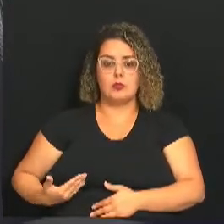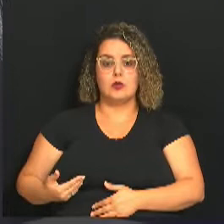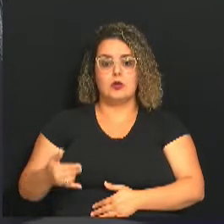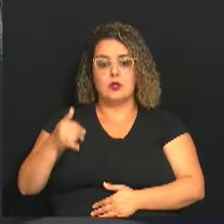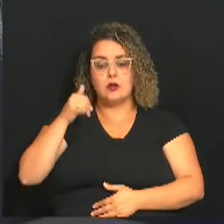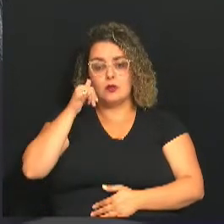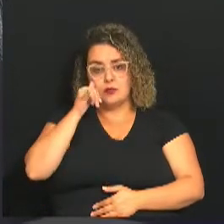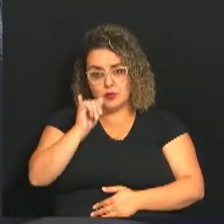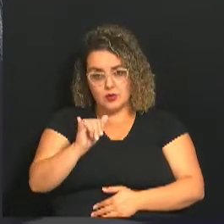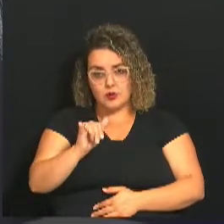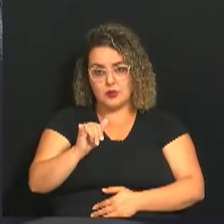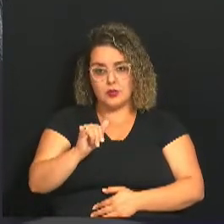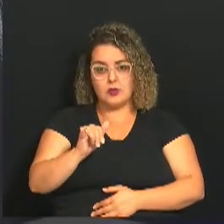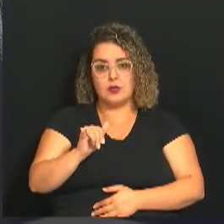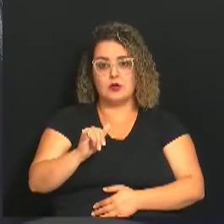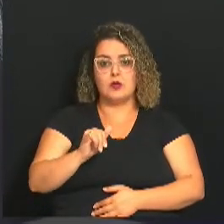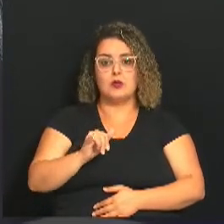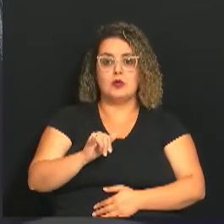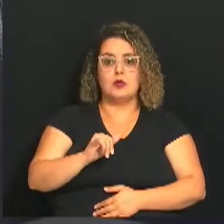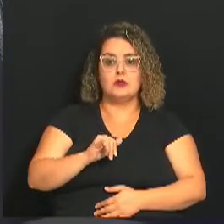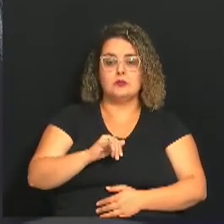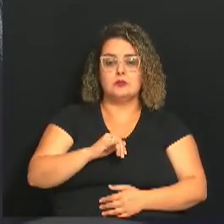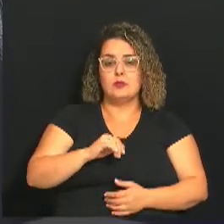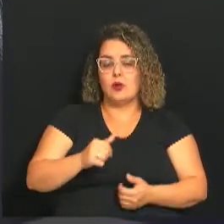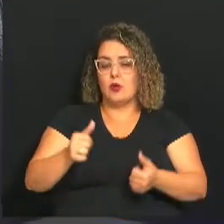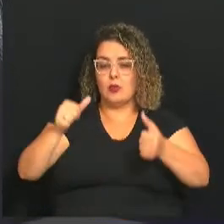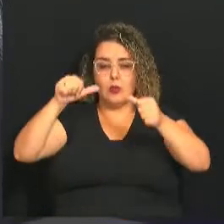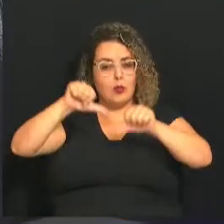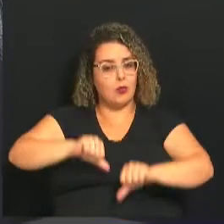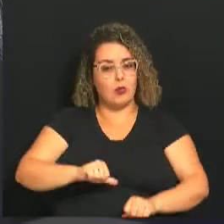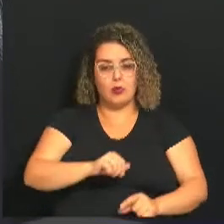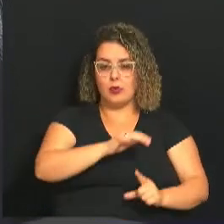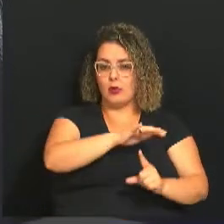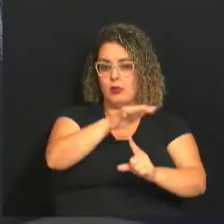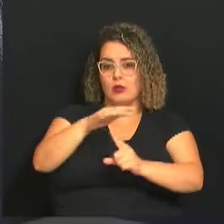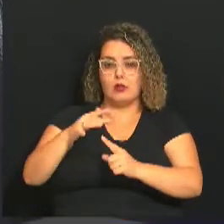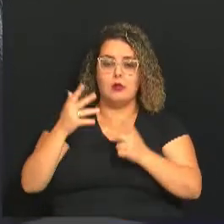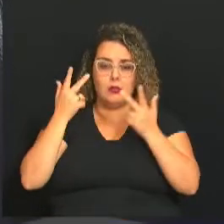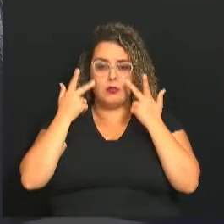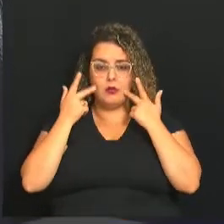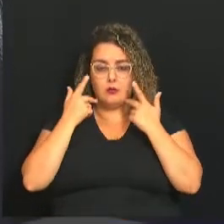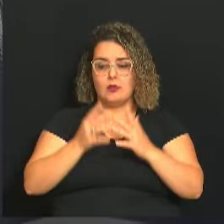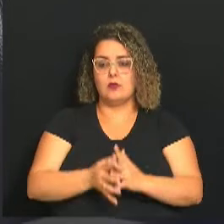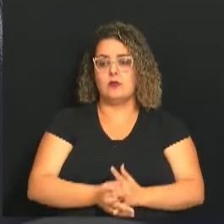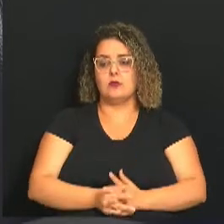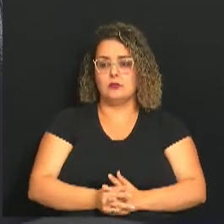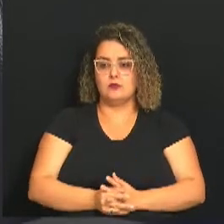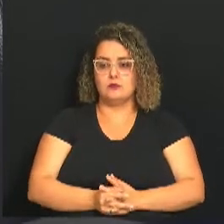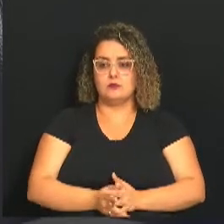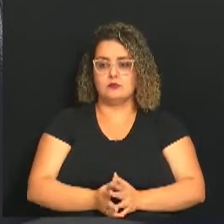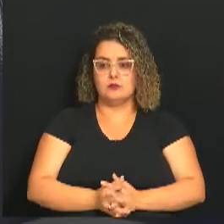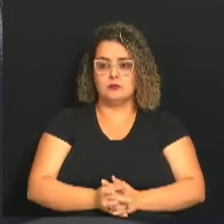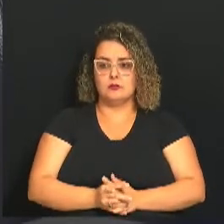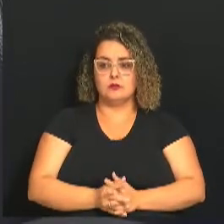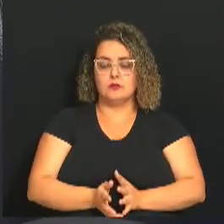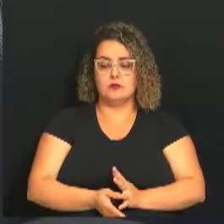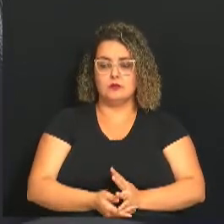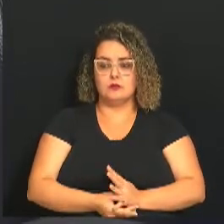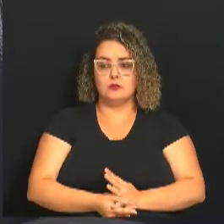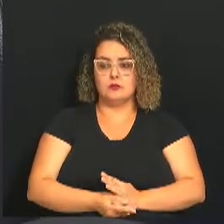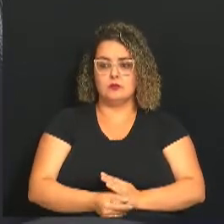a desastres ambientais. Então, estão aqui presentes, né, e farão uso da